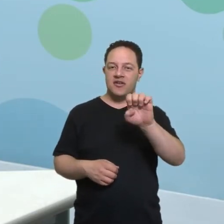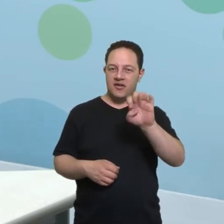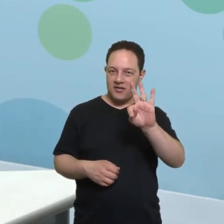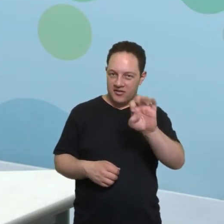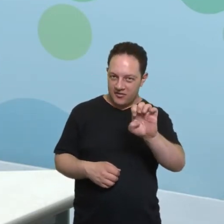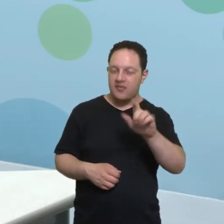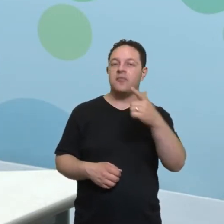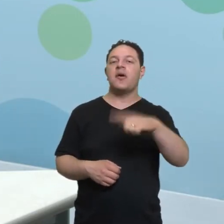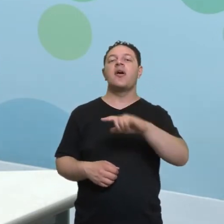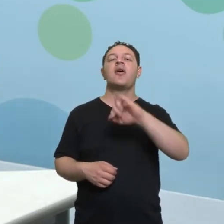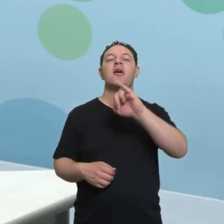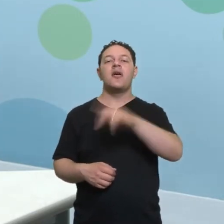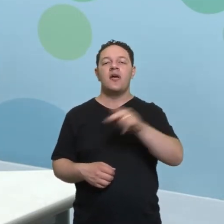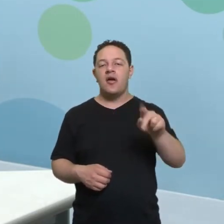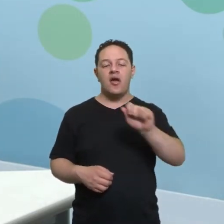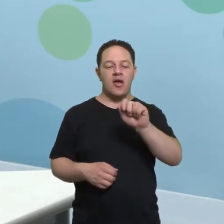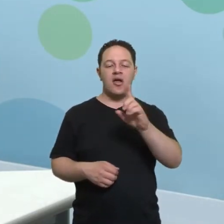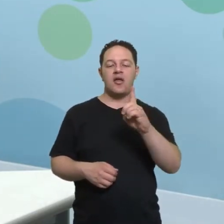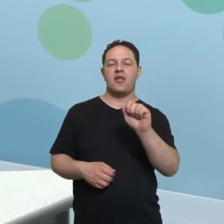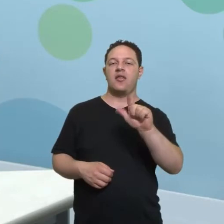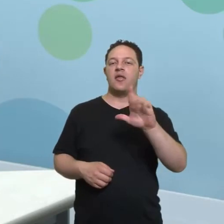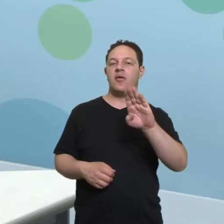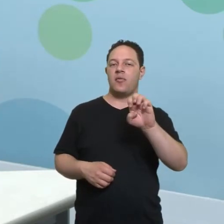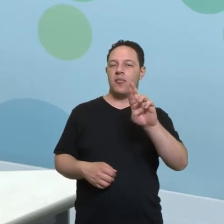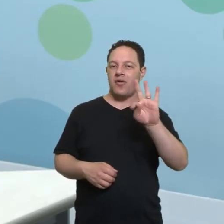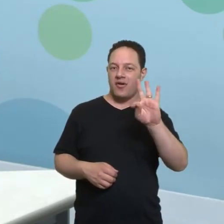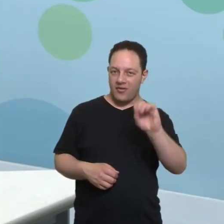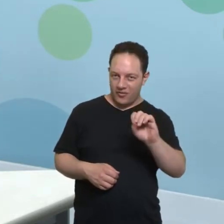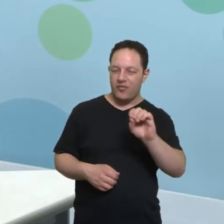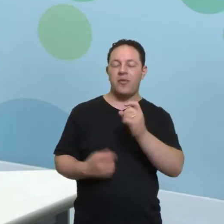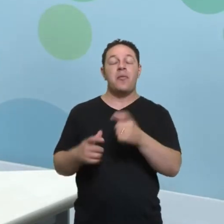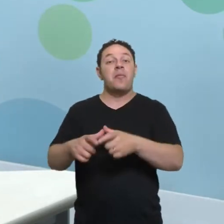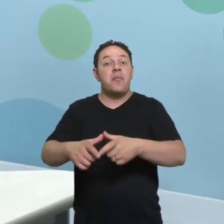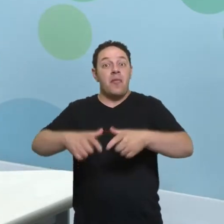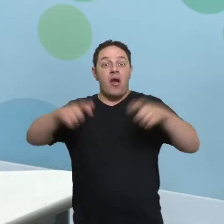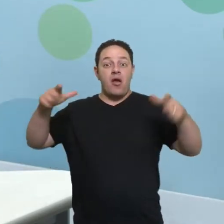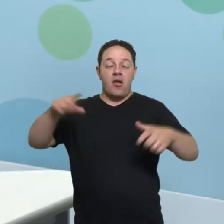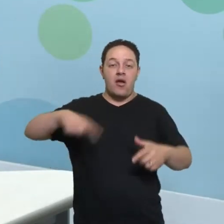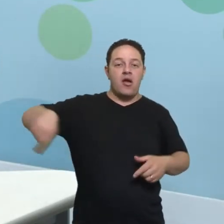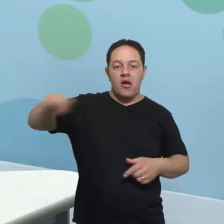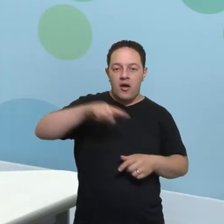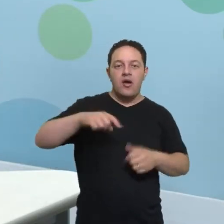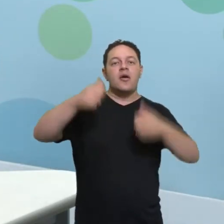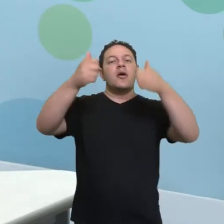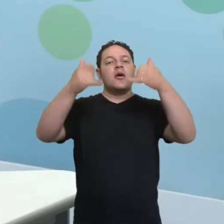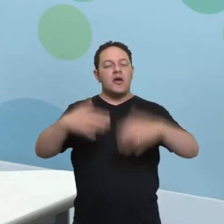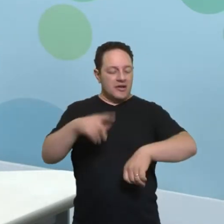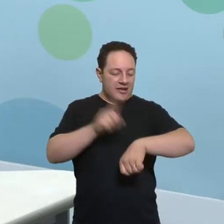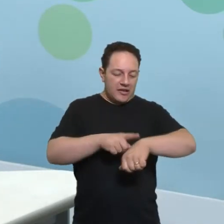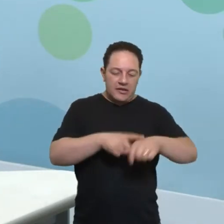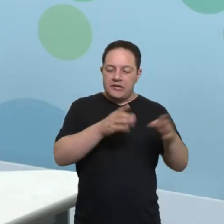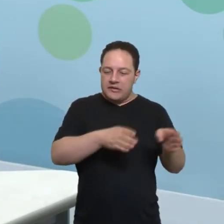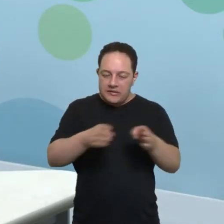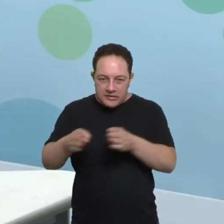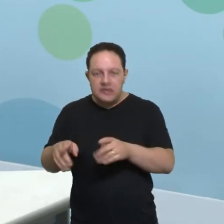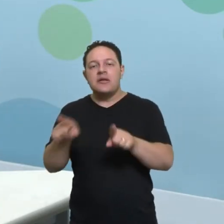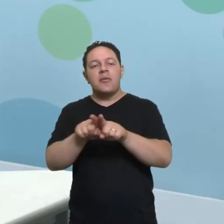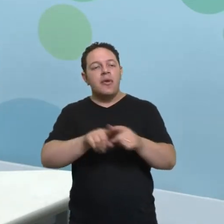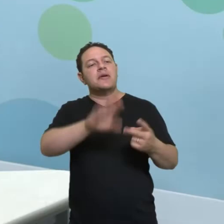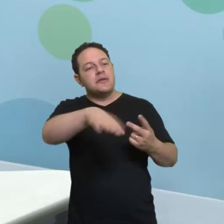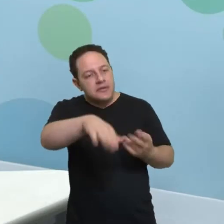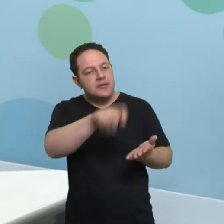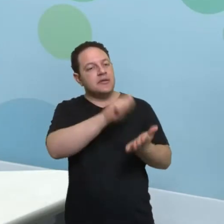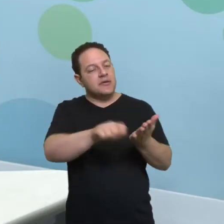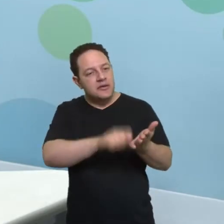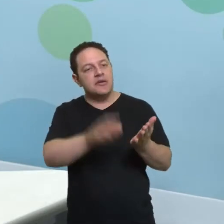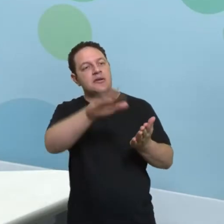pelo professor Adalberto em fim a maioria então comentou organização do tempo e persistência na realização das